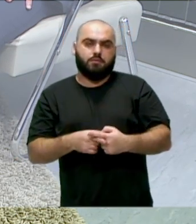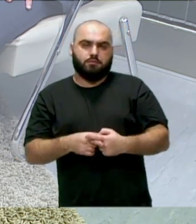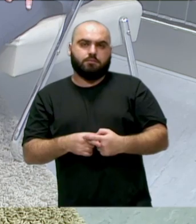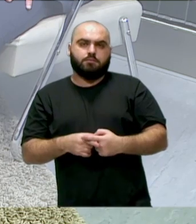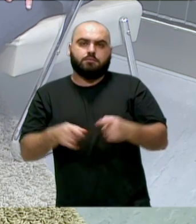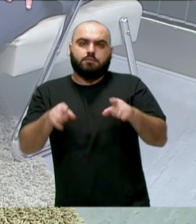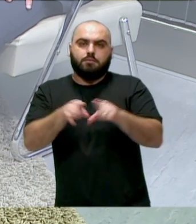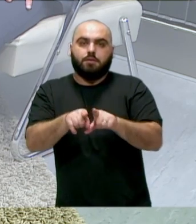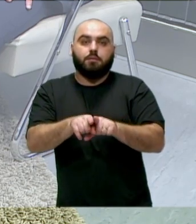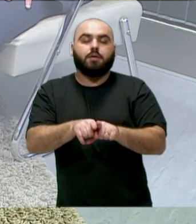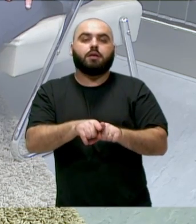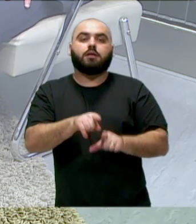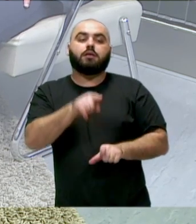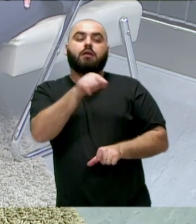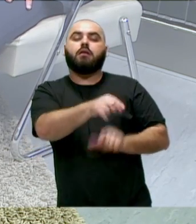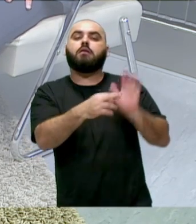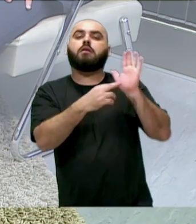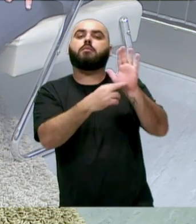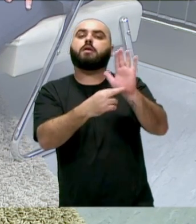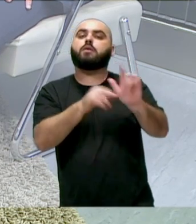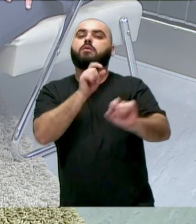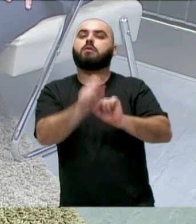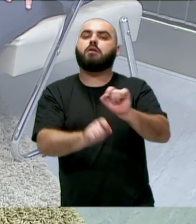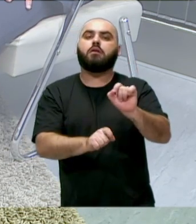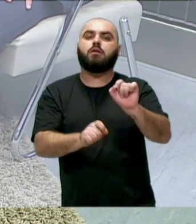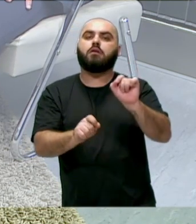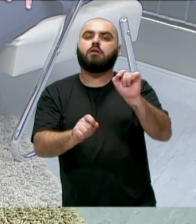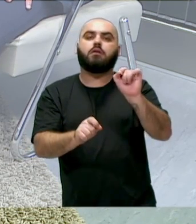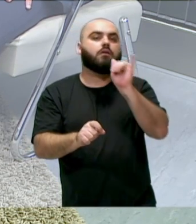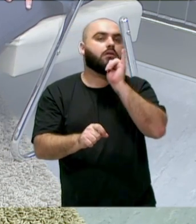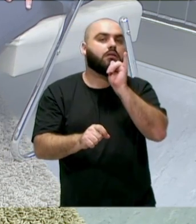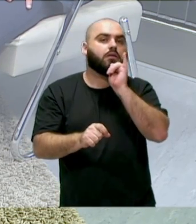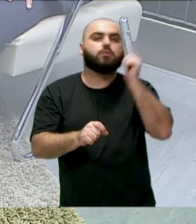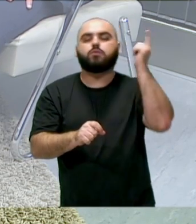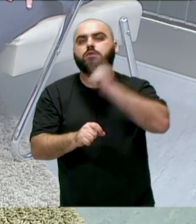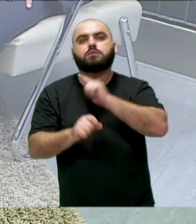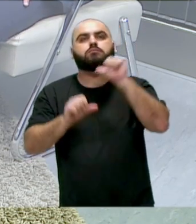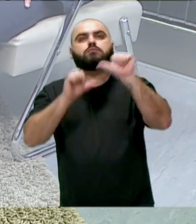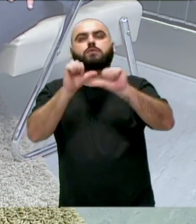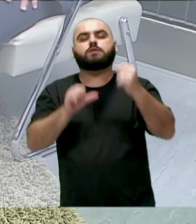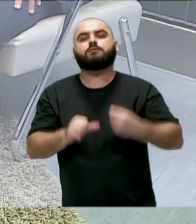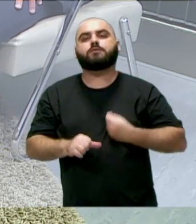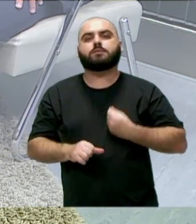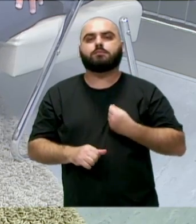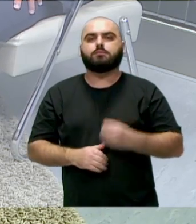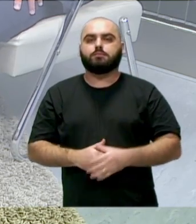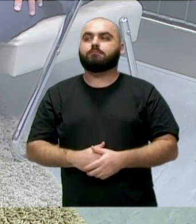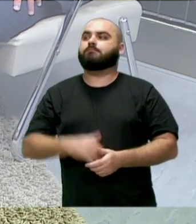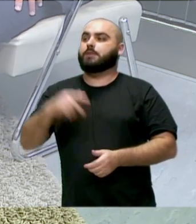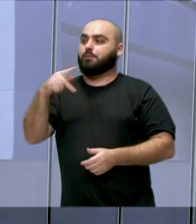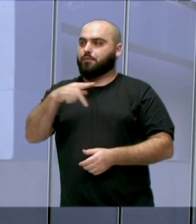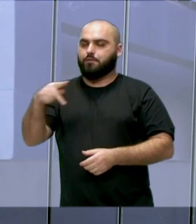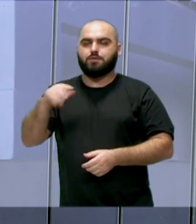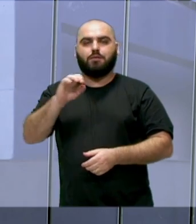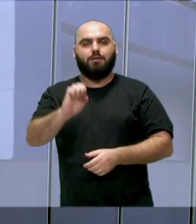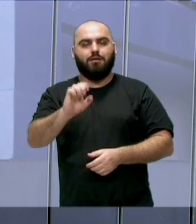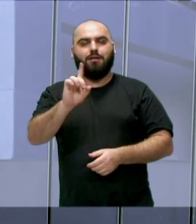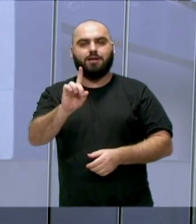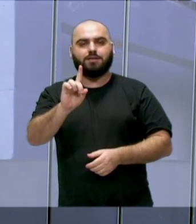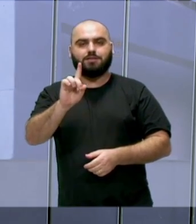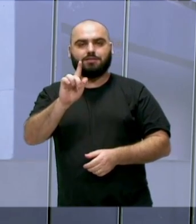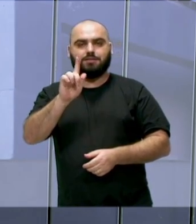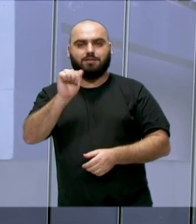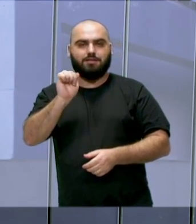a figura que ele representa, né? O exemplo que ele representa para inspirar outras pessoas a... O professor Edgar da Conceição é